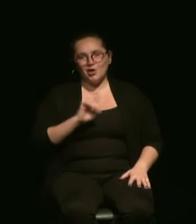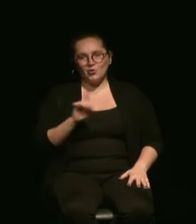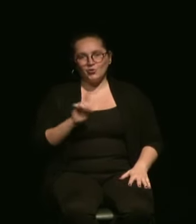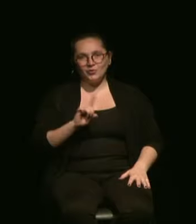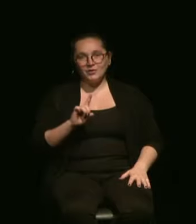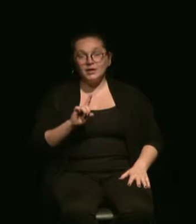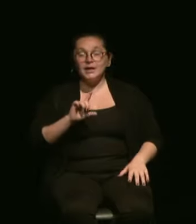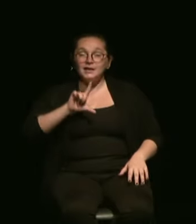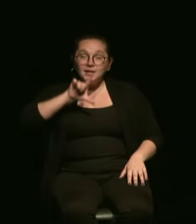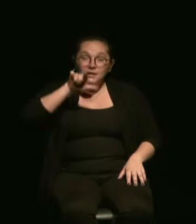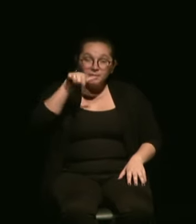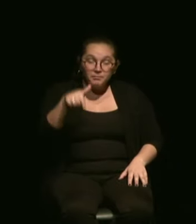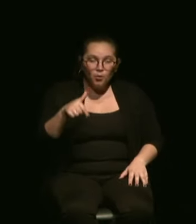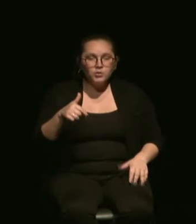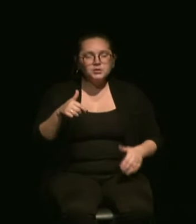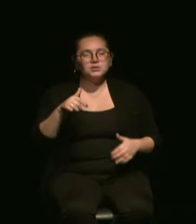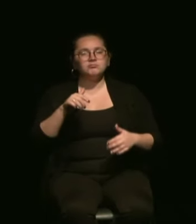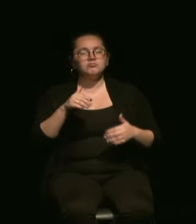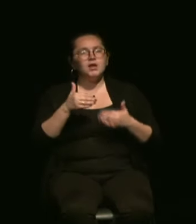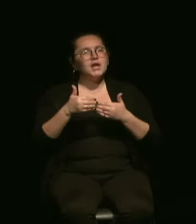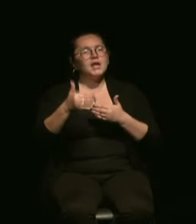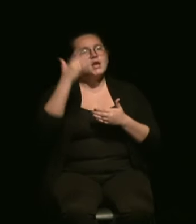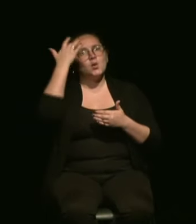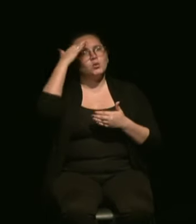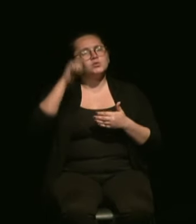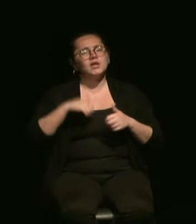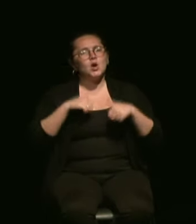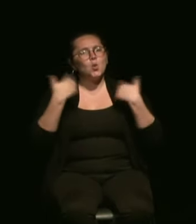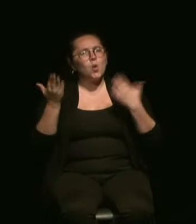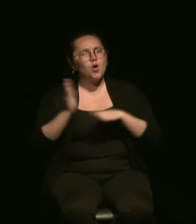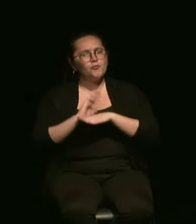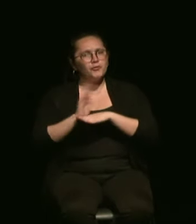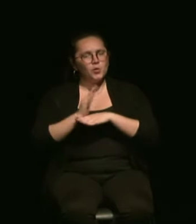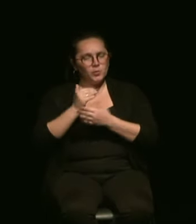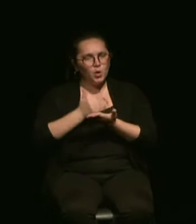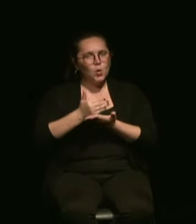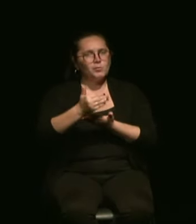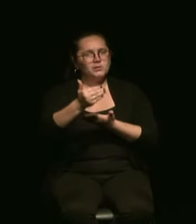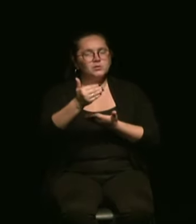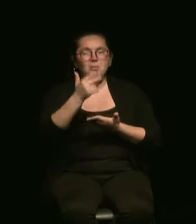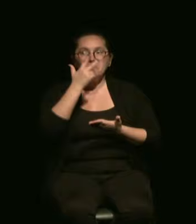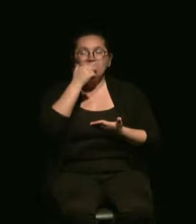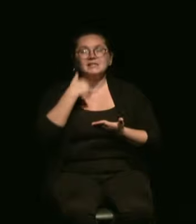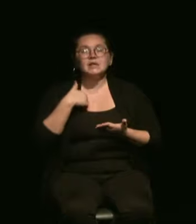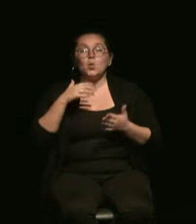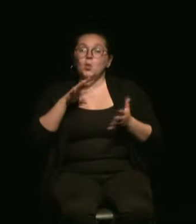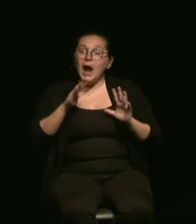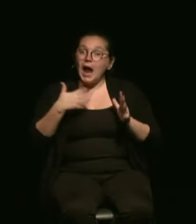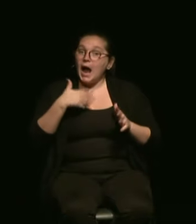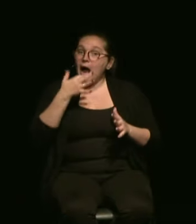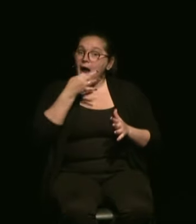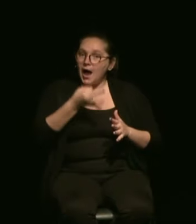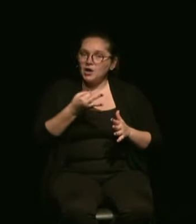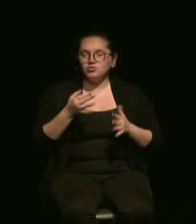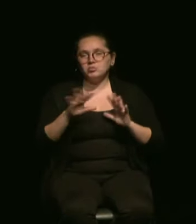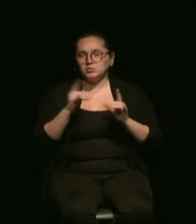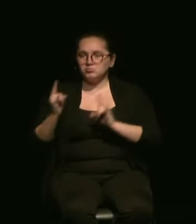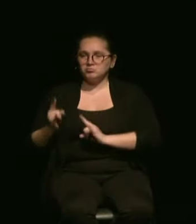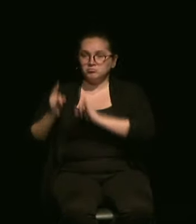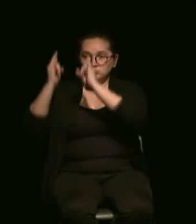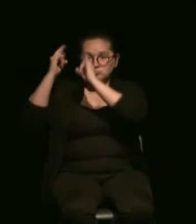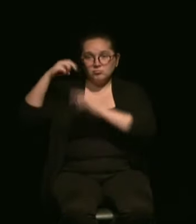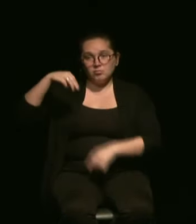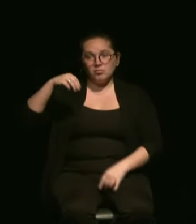evidência a partir de um certo ponto. Eu não sei exatamente a partir de que filme, mas suponho que a partir de... Master talvez tenha